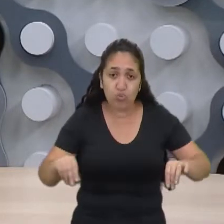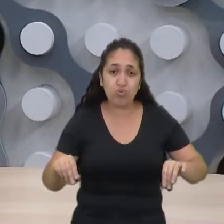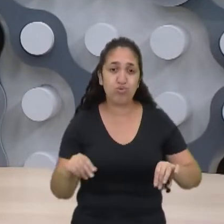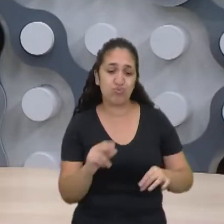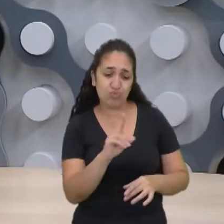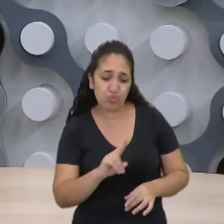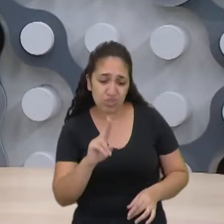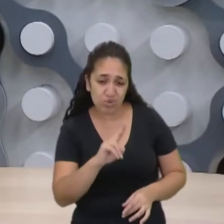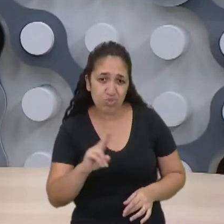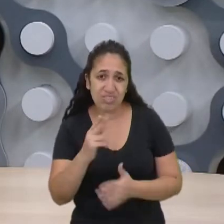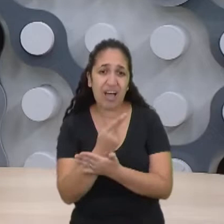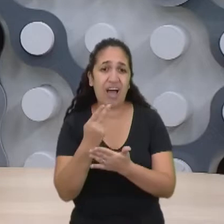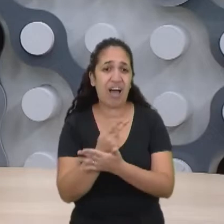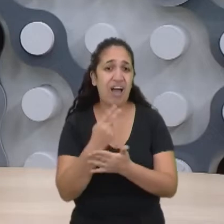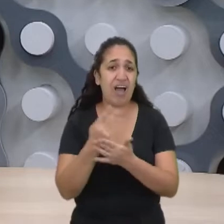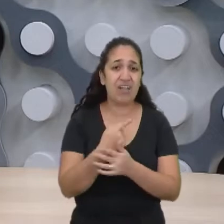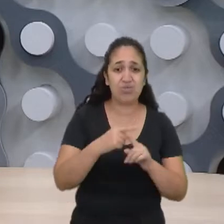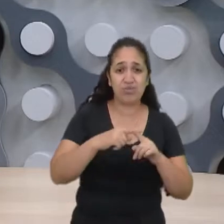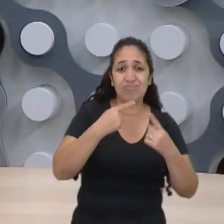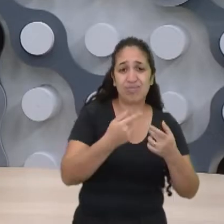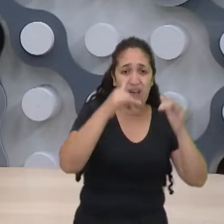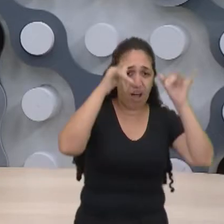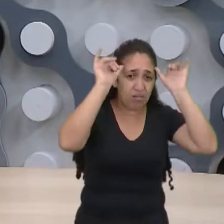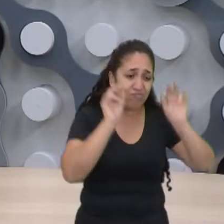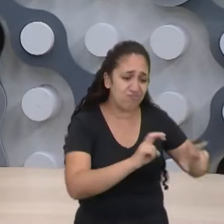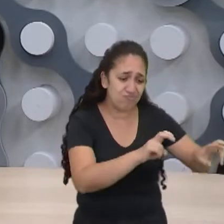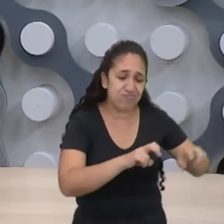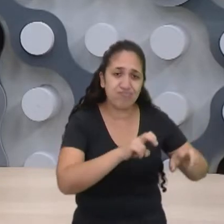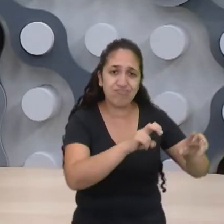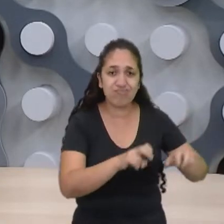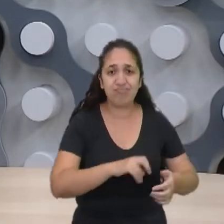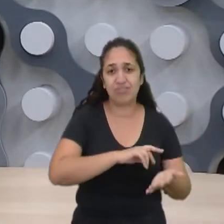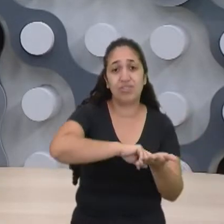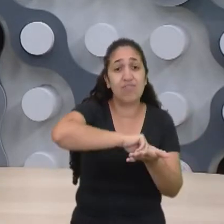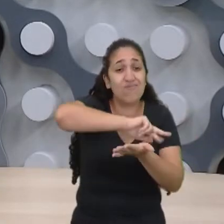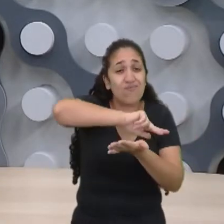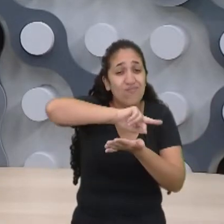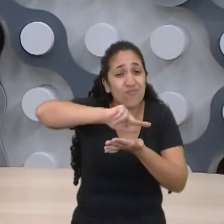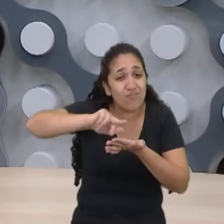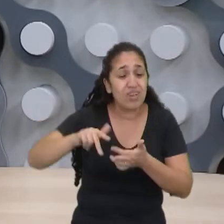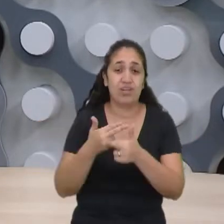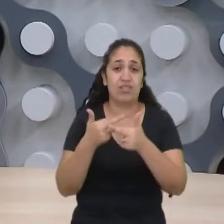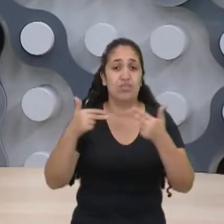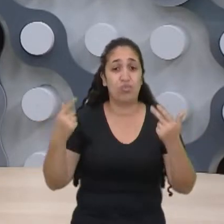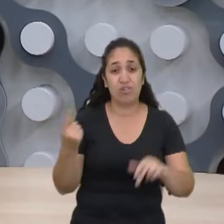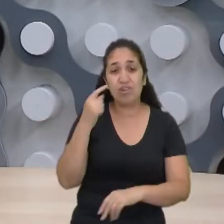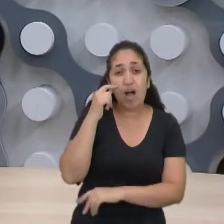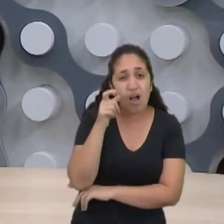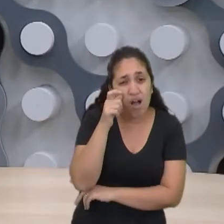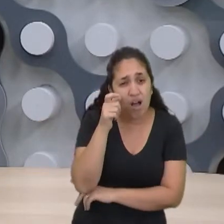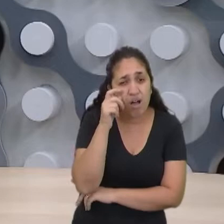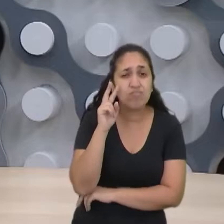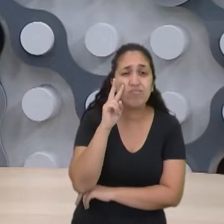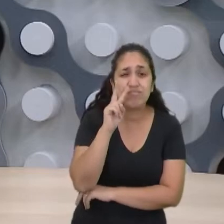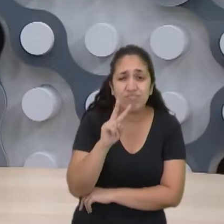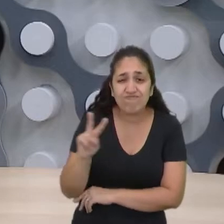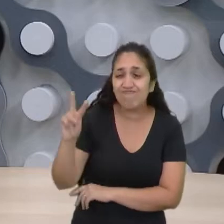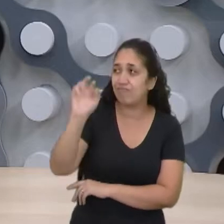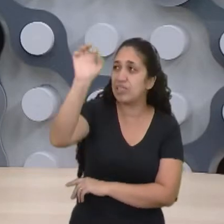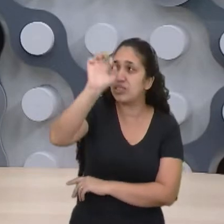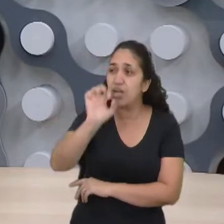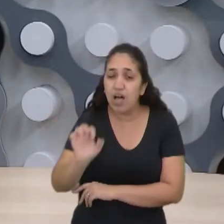através aí principalmente da agropecuária. Então são vários efeitos aí que nós observamos, né? Dependendo por